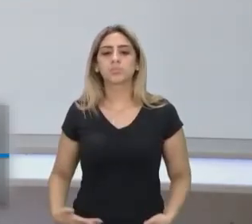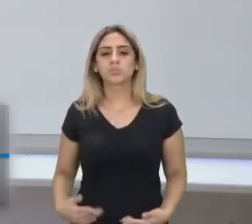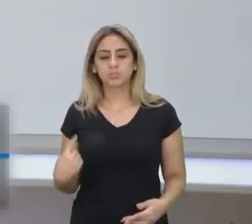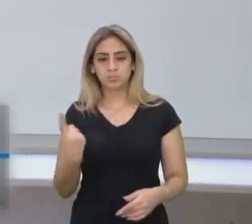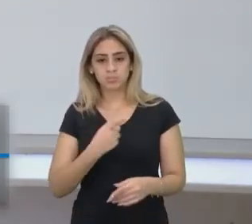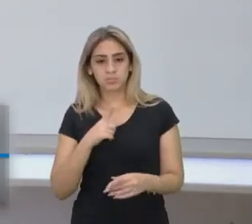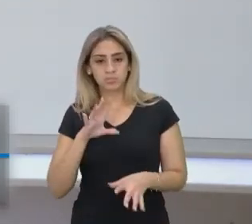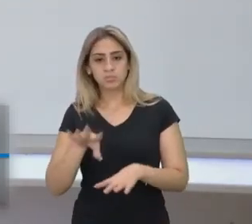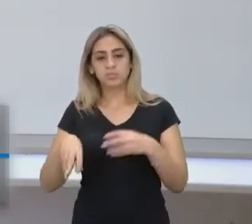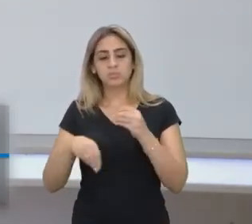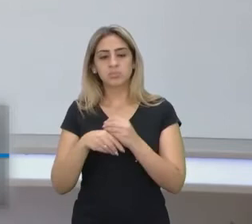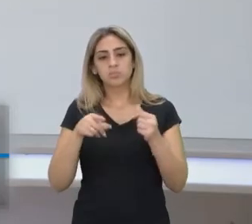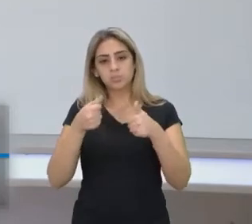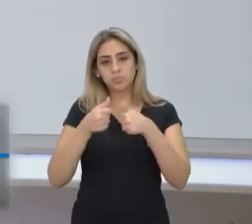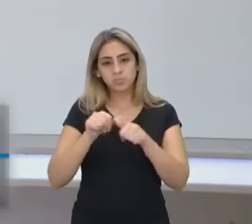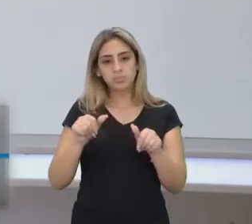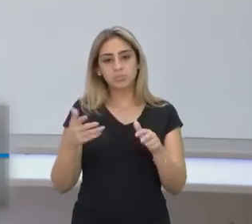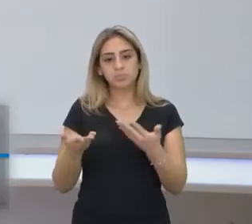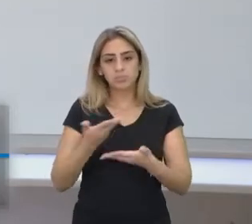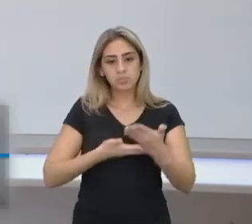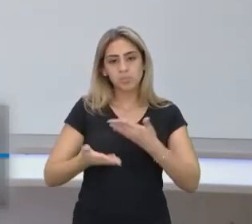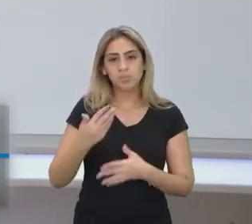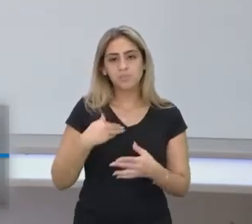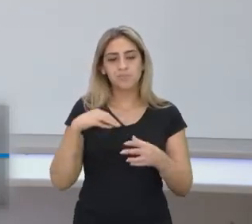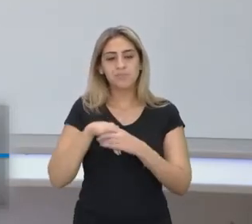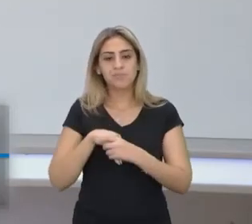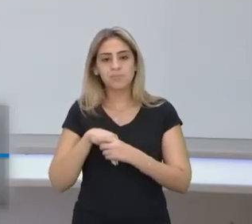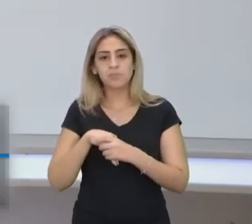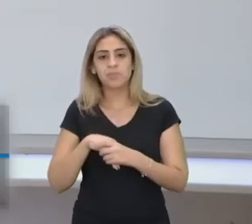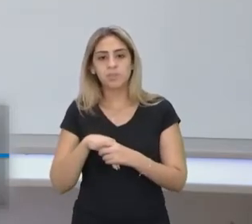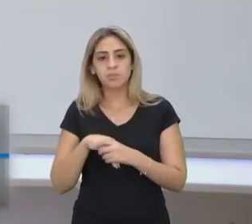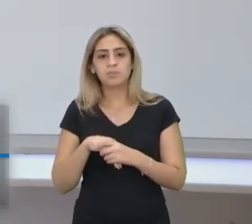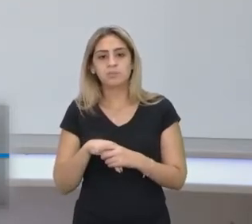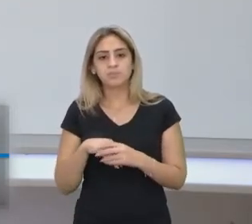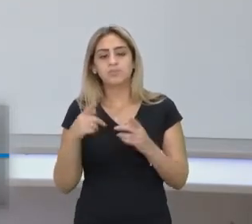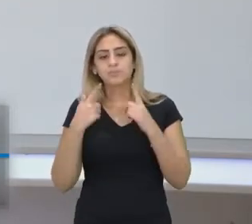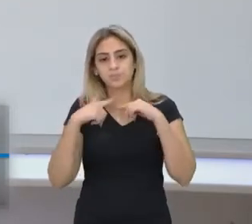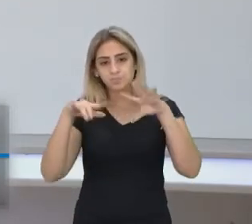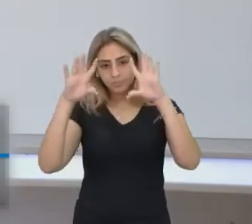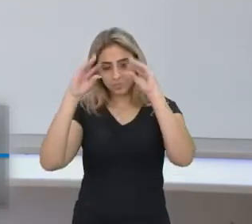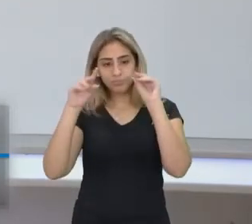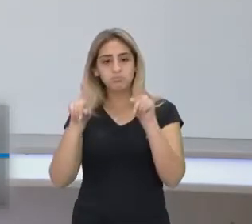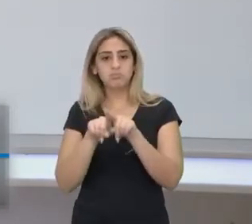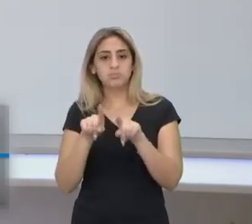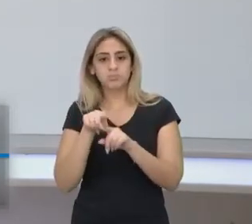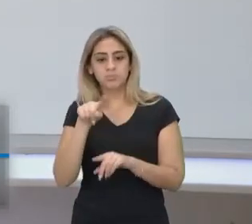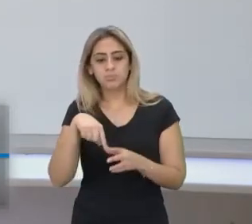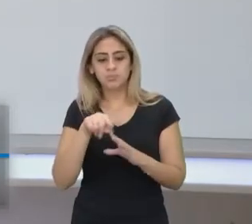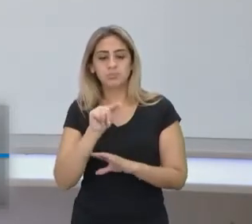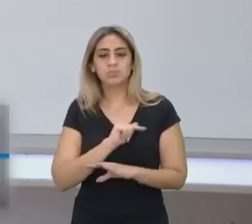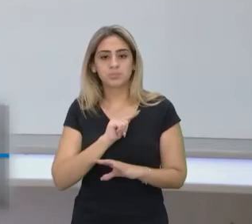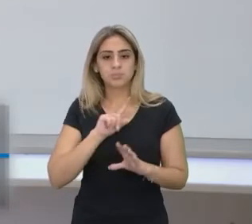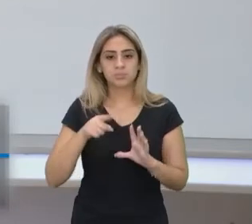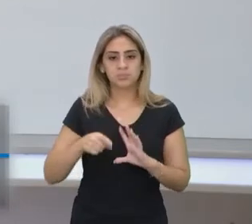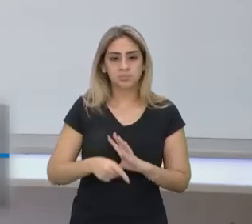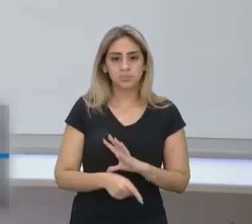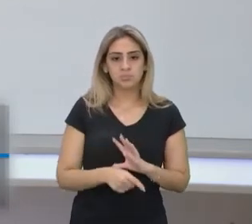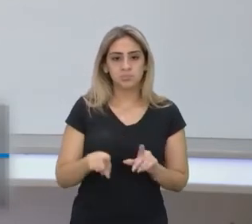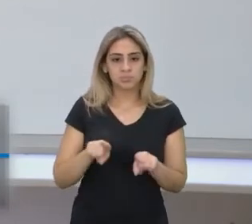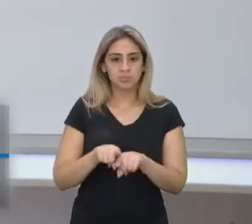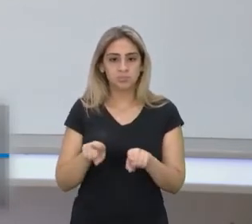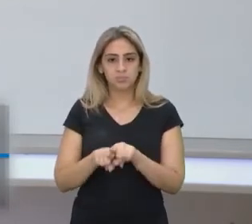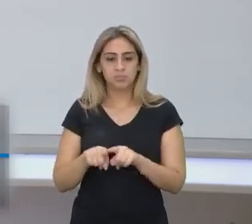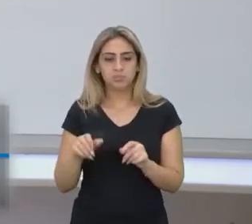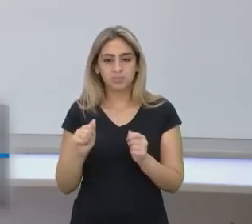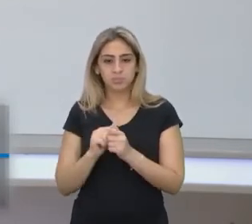um componente que ele está interagindo entre a área das linguagens. Então, ali vocês vão ter um aprofundamento também